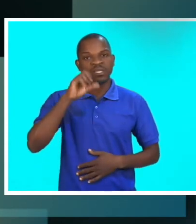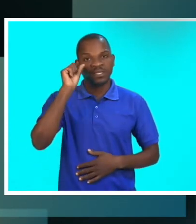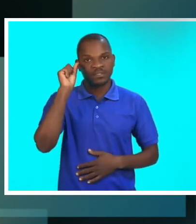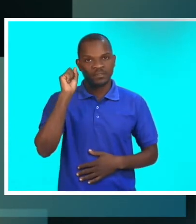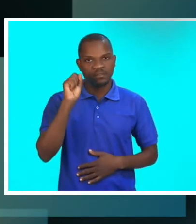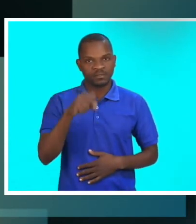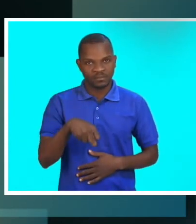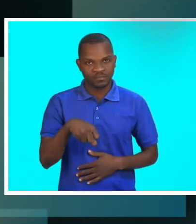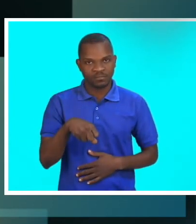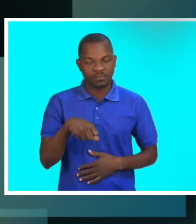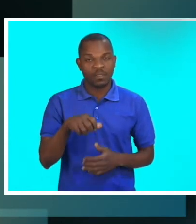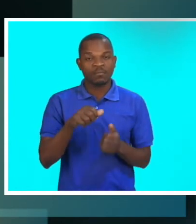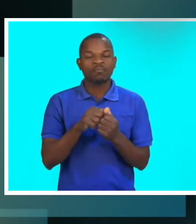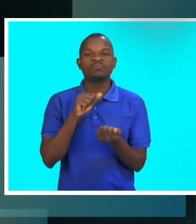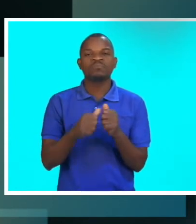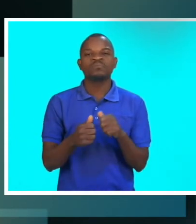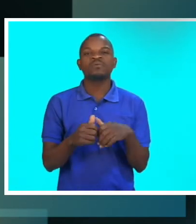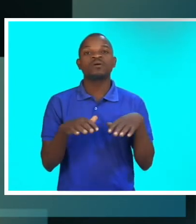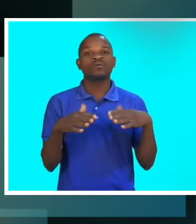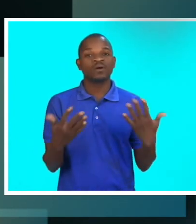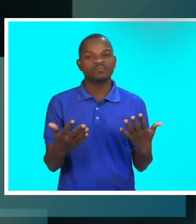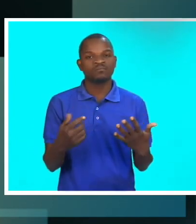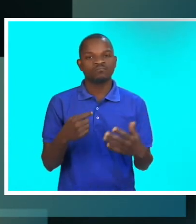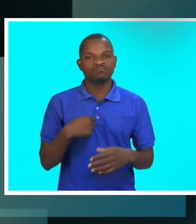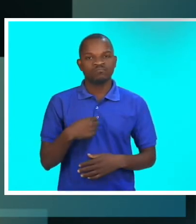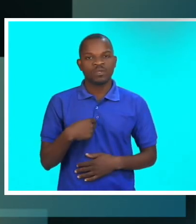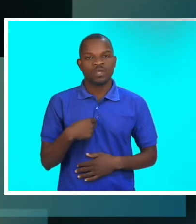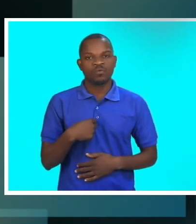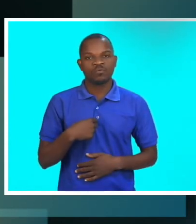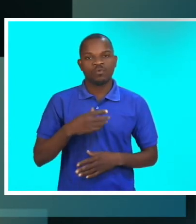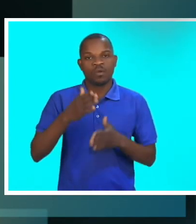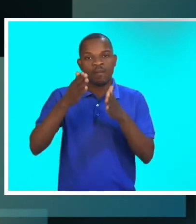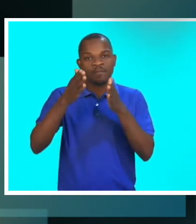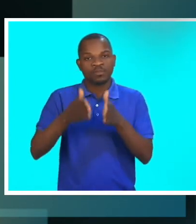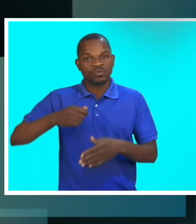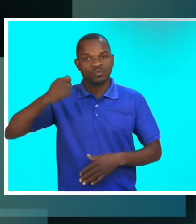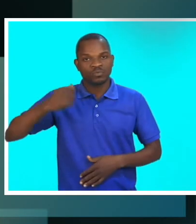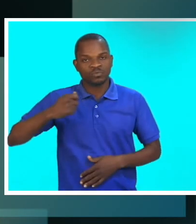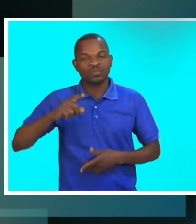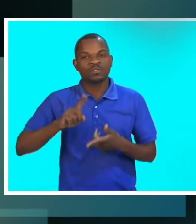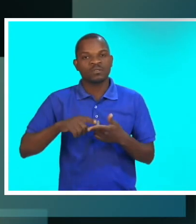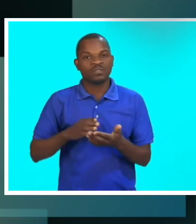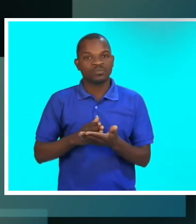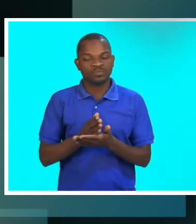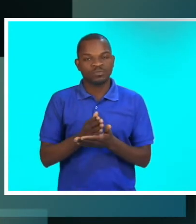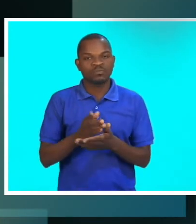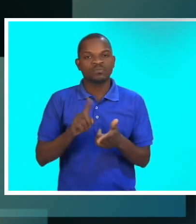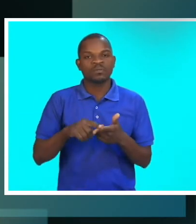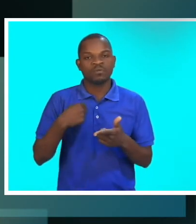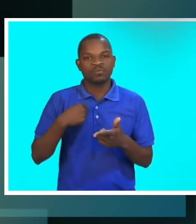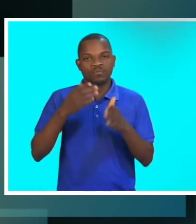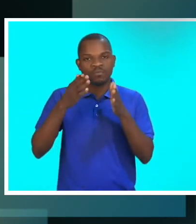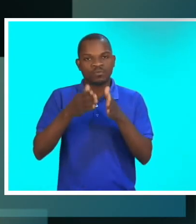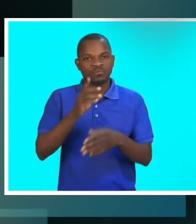O problema que eu vejo como jurista e como pessoa deficiente é que simplesmente